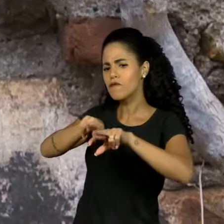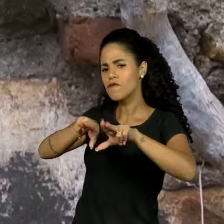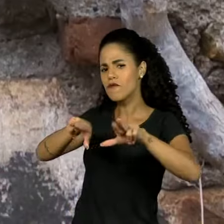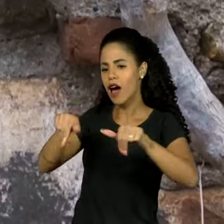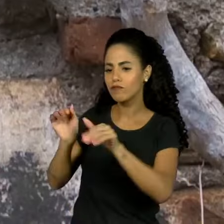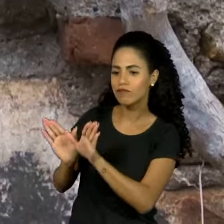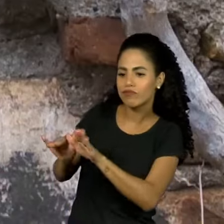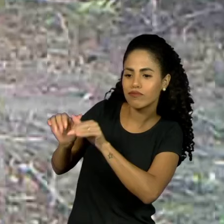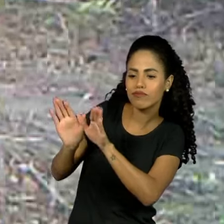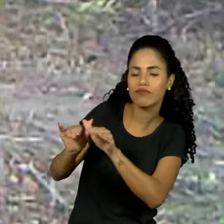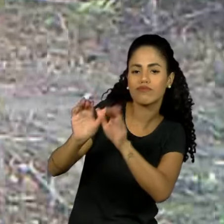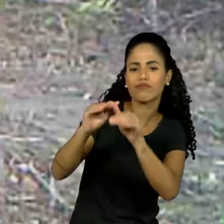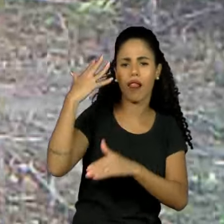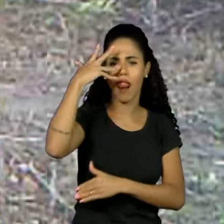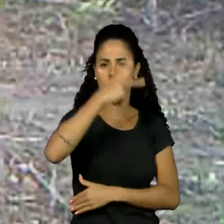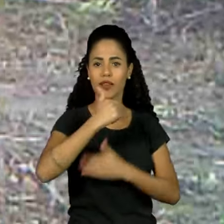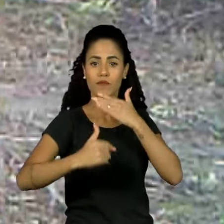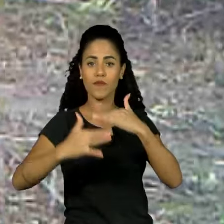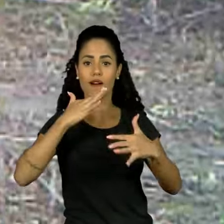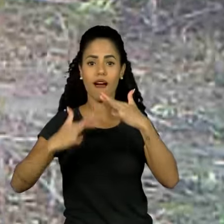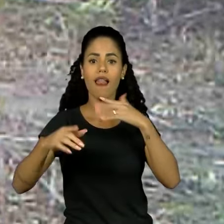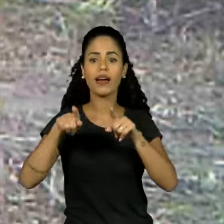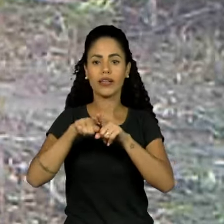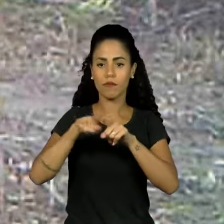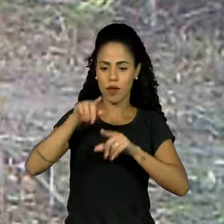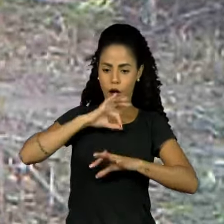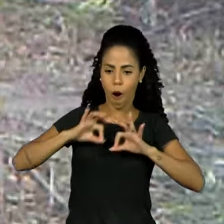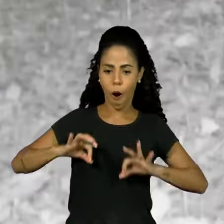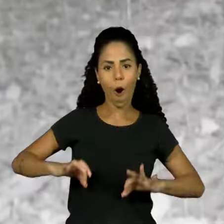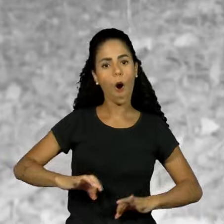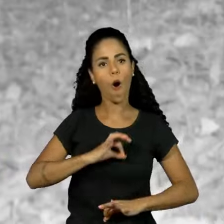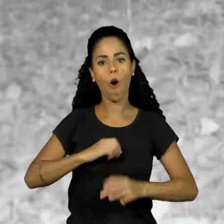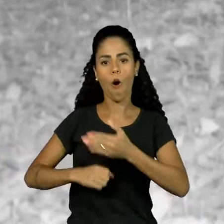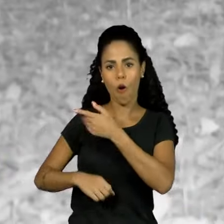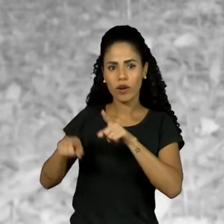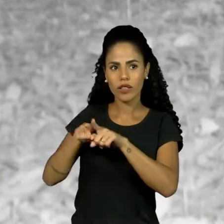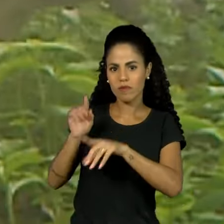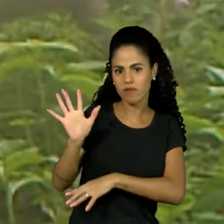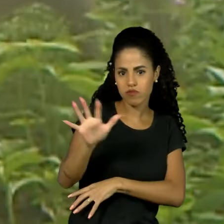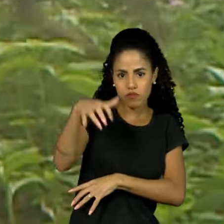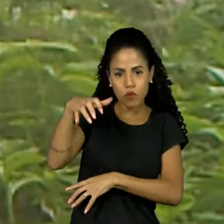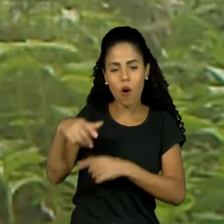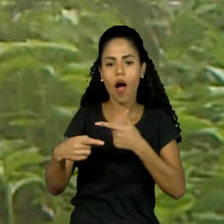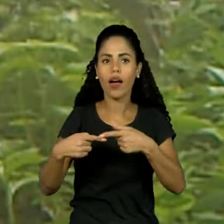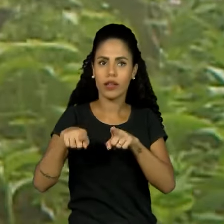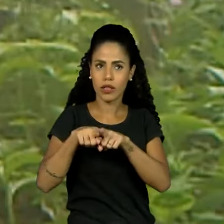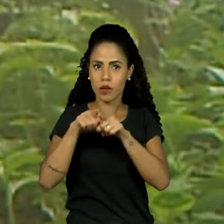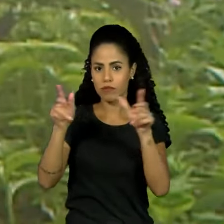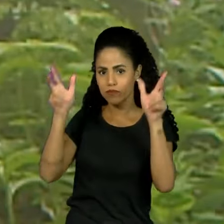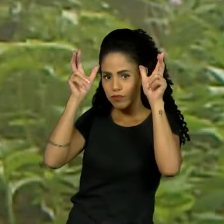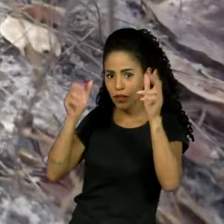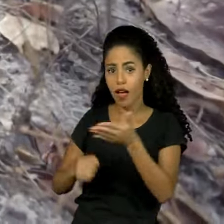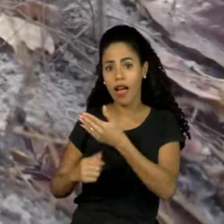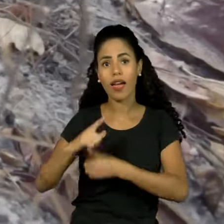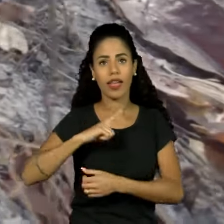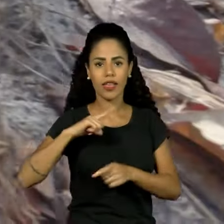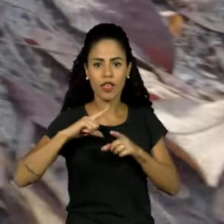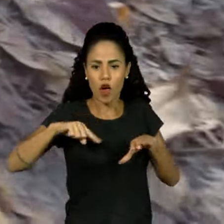colorido exuberante, mamíferos como a onça parda, a jaguatirica, o veado catingueiro,